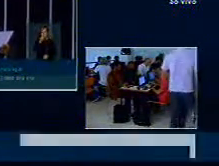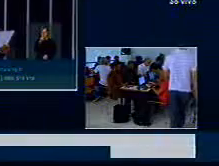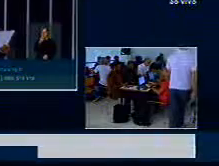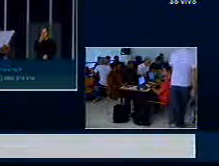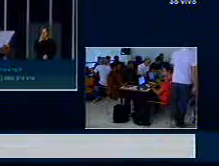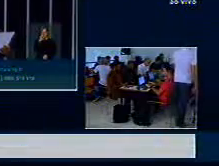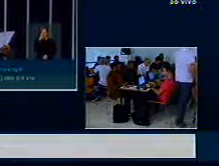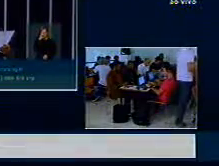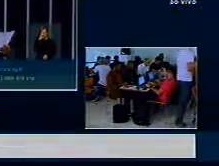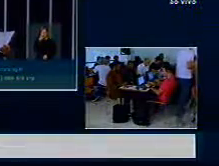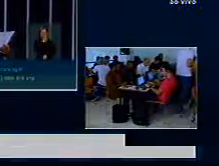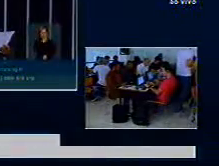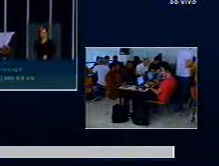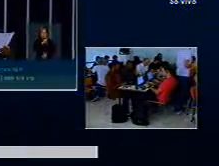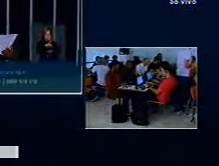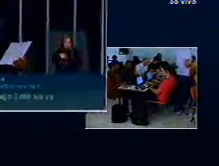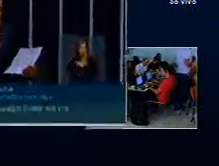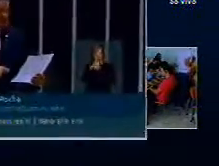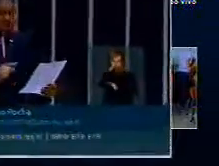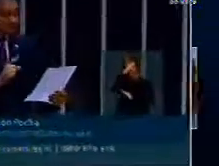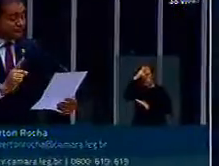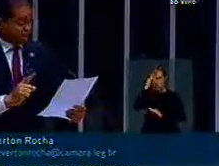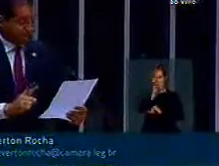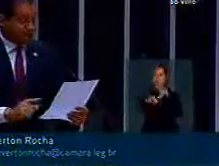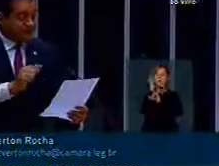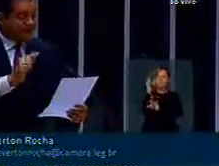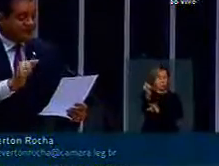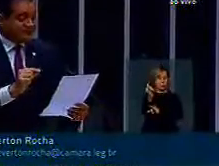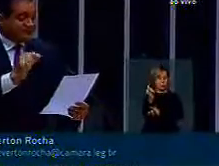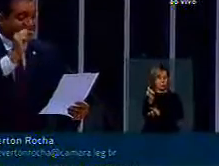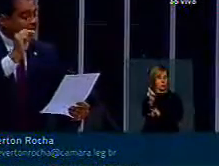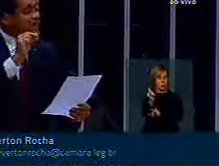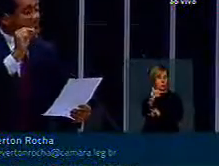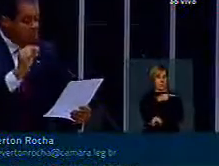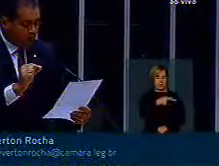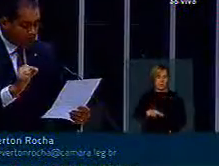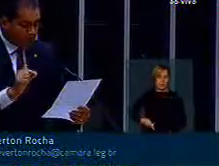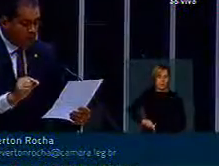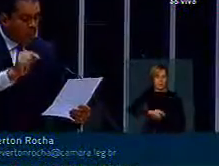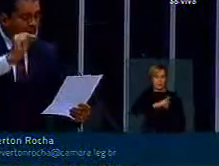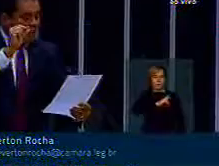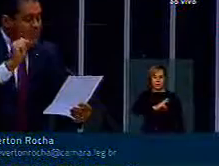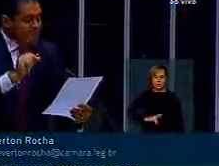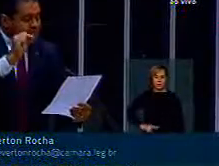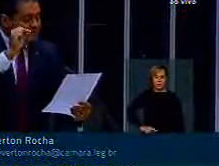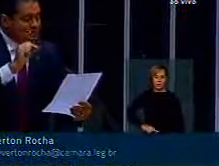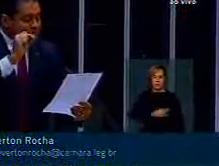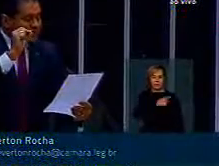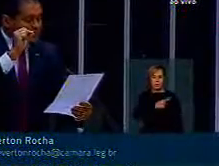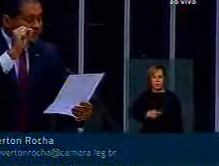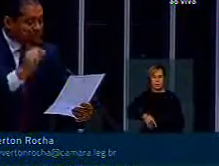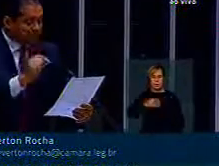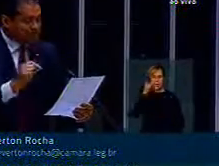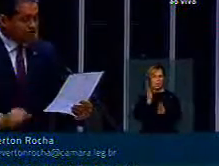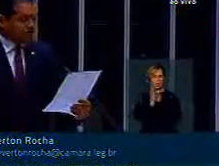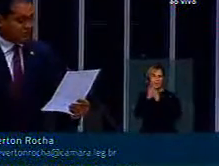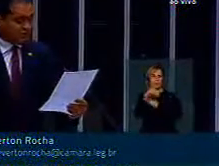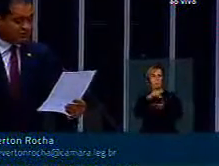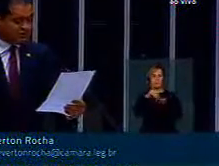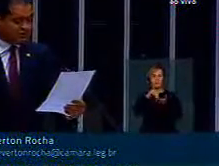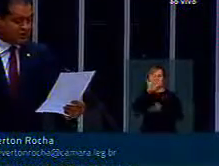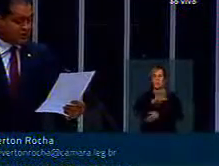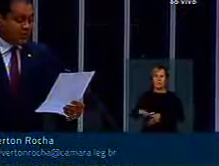gabinete desta prefeitura, comunico a vossa senhoria que a presidência da República, por meio da Secretaria Nacional